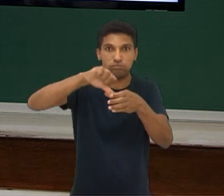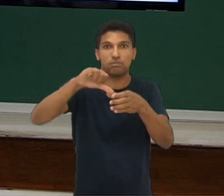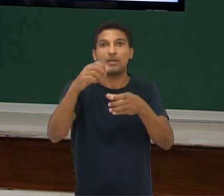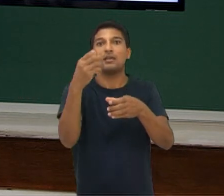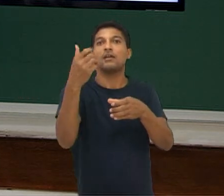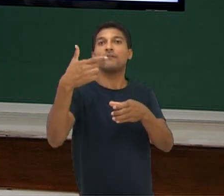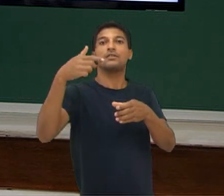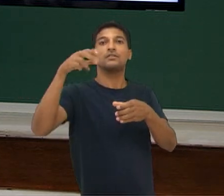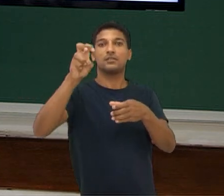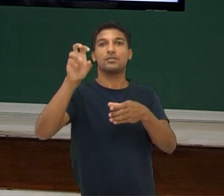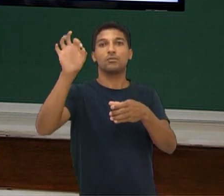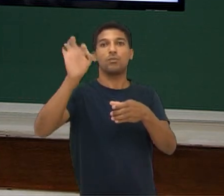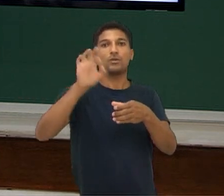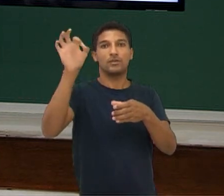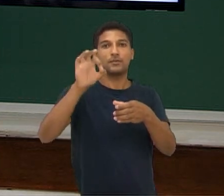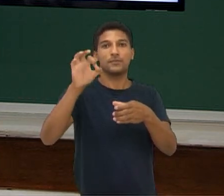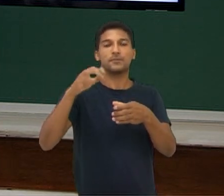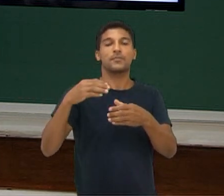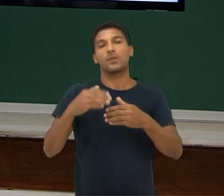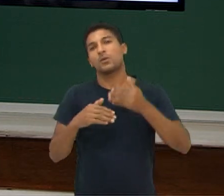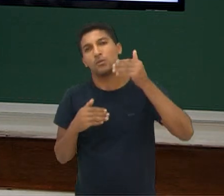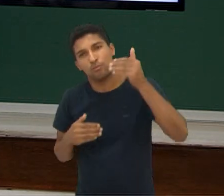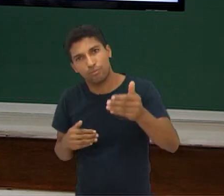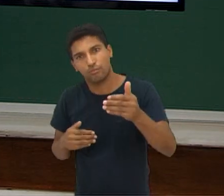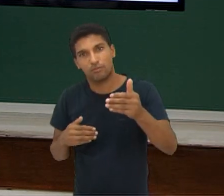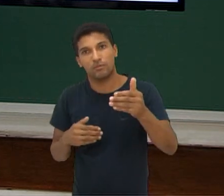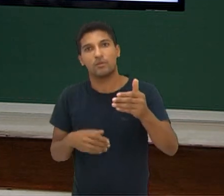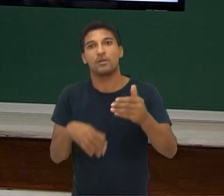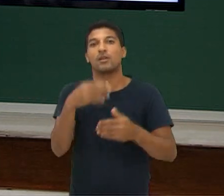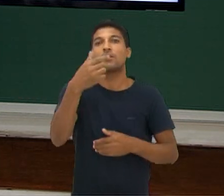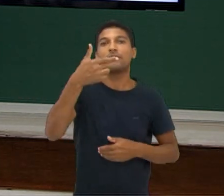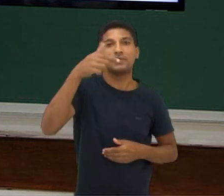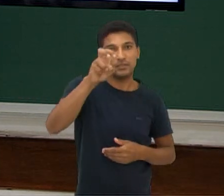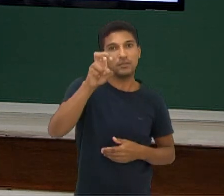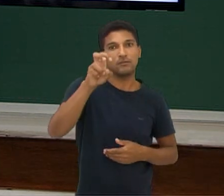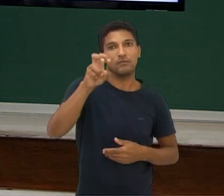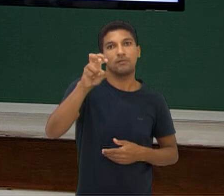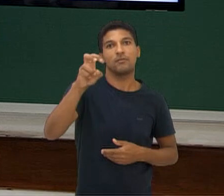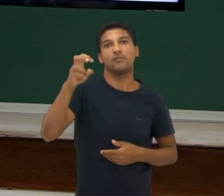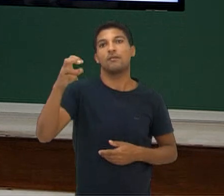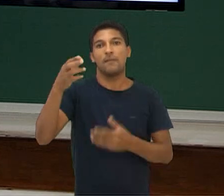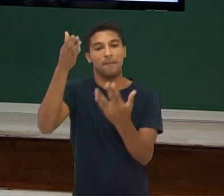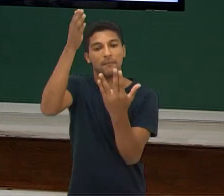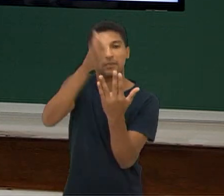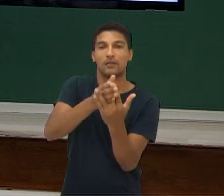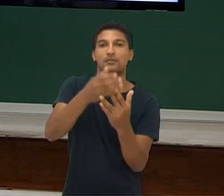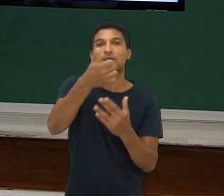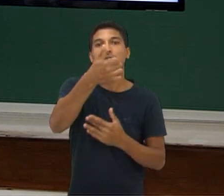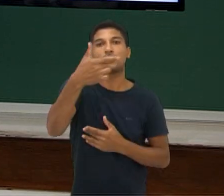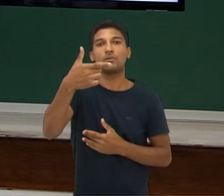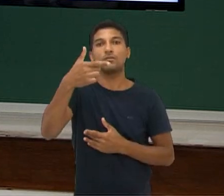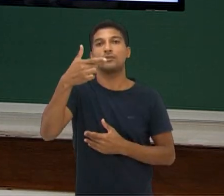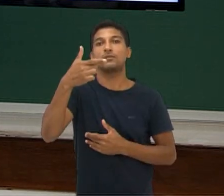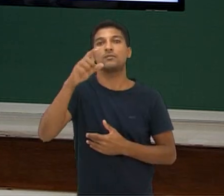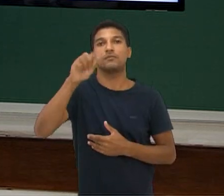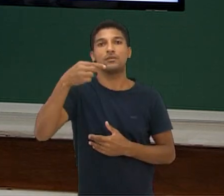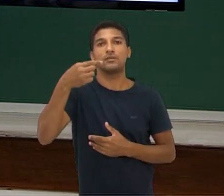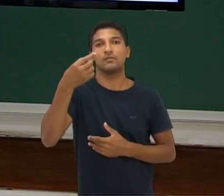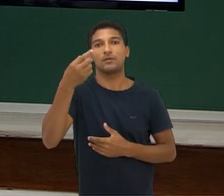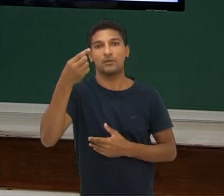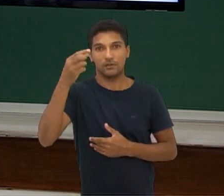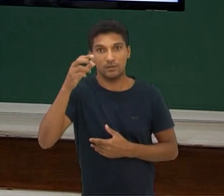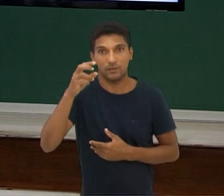passar mais 10 anos, eu vou ter a metade de 25, 12,5, e assim sucessivamente, né?